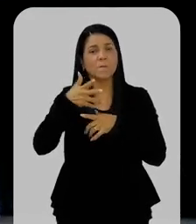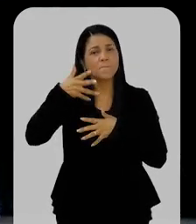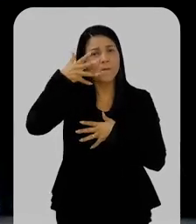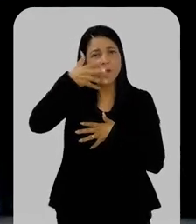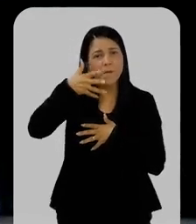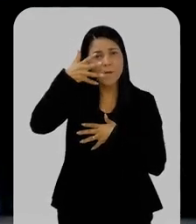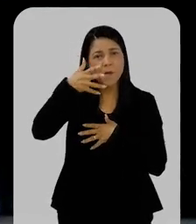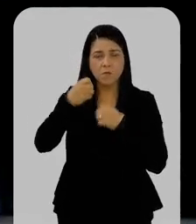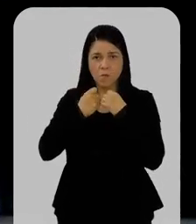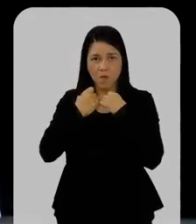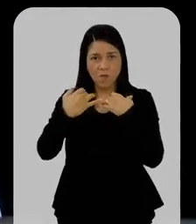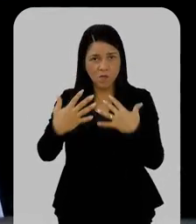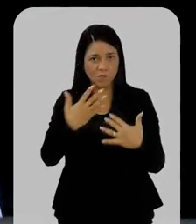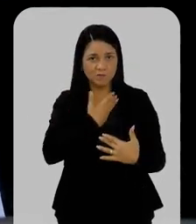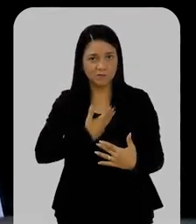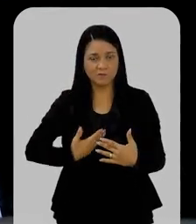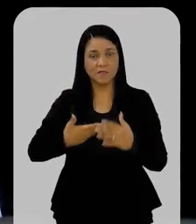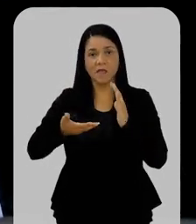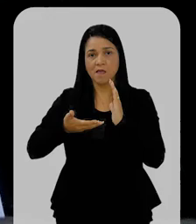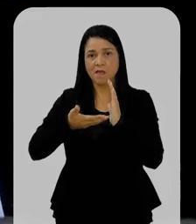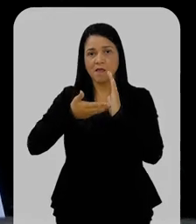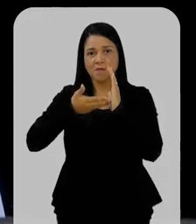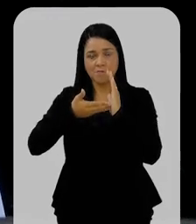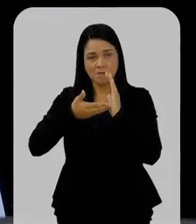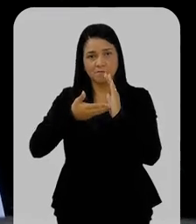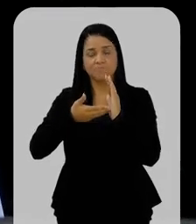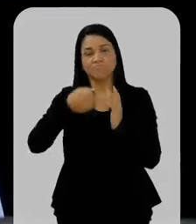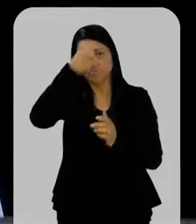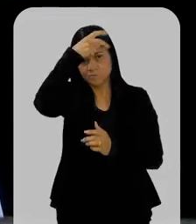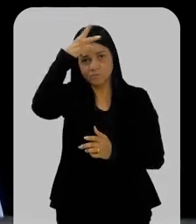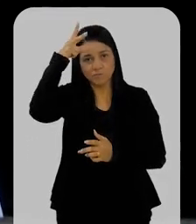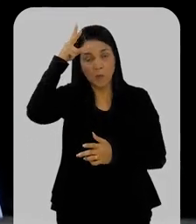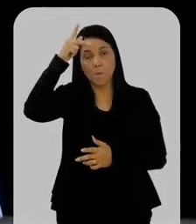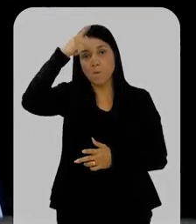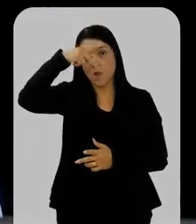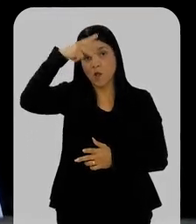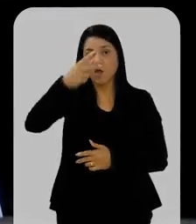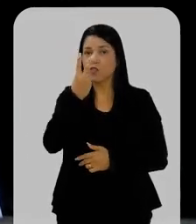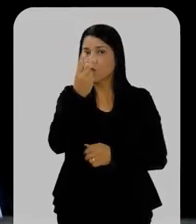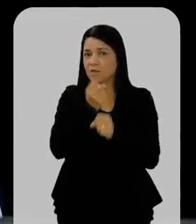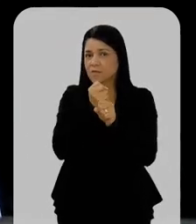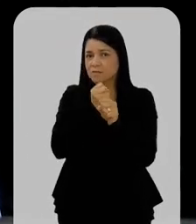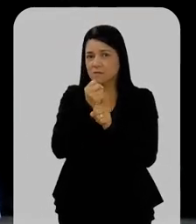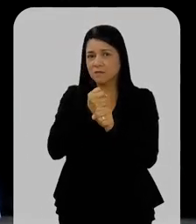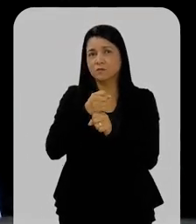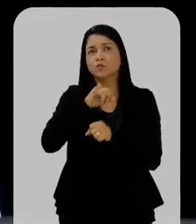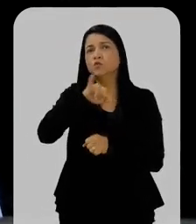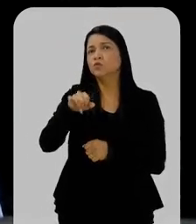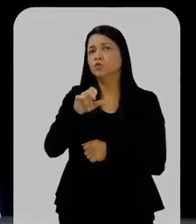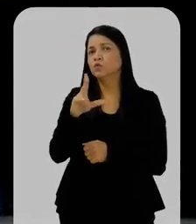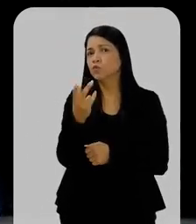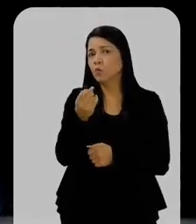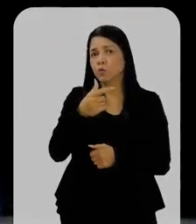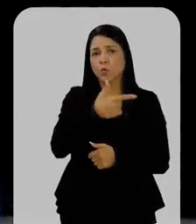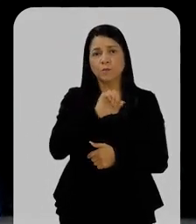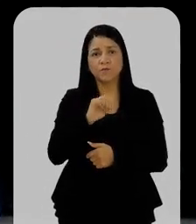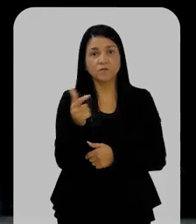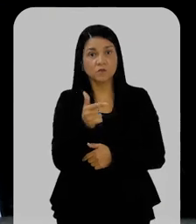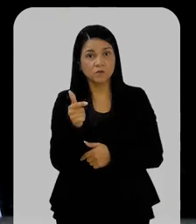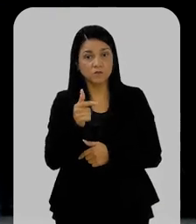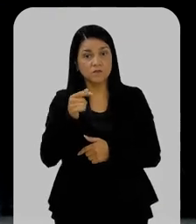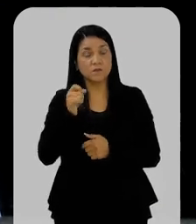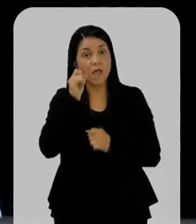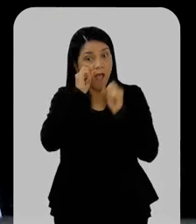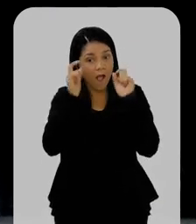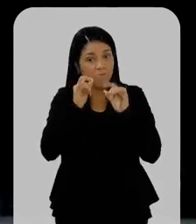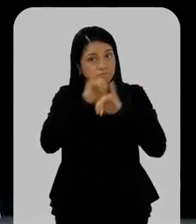tua durante uma audiência lá na Câmara Municipal de Pelotas, há 2 anos atrás, em julho de 2022, que você